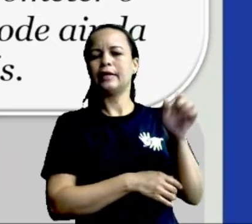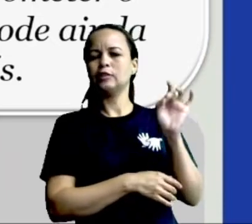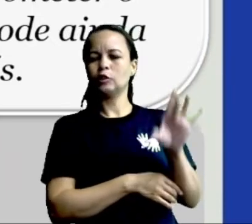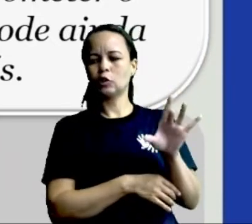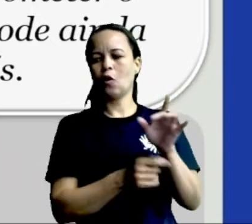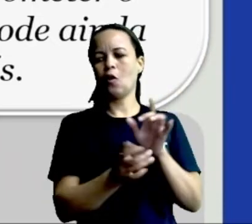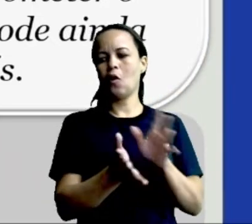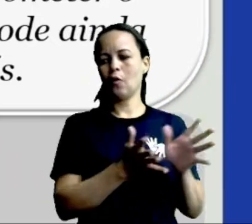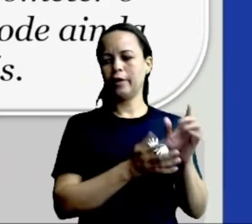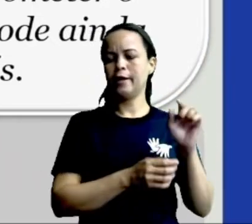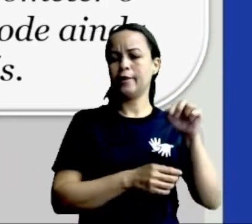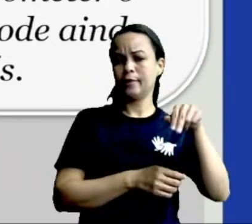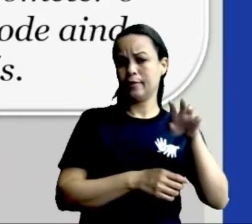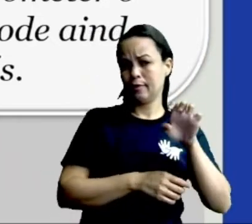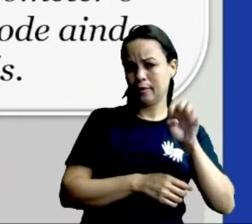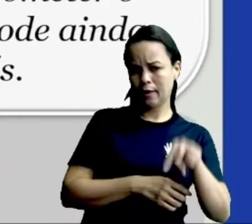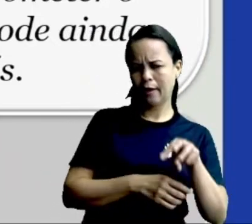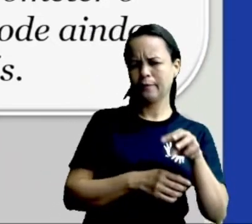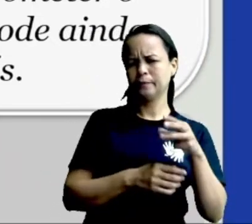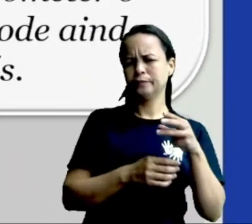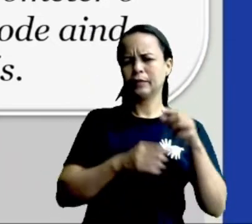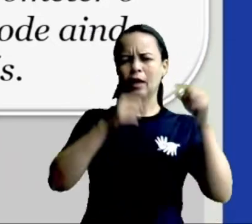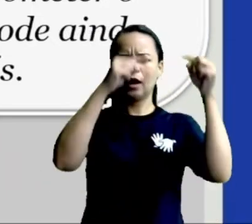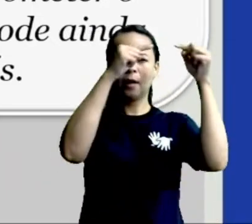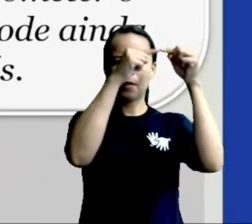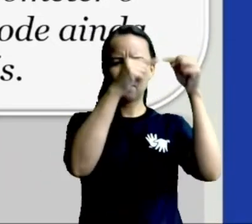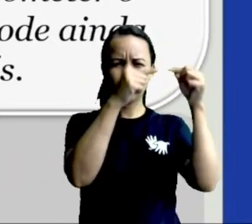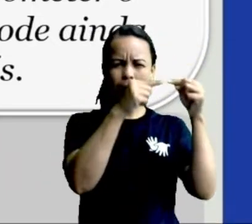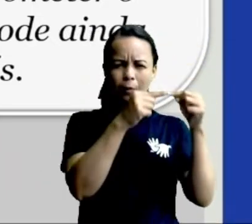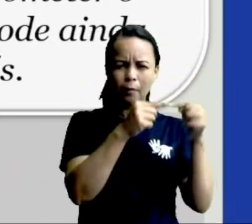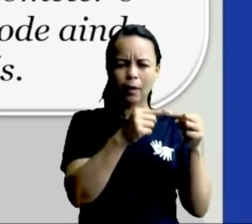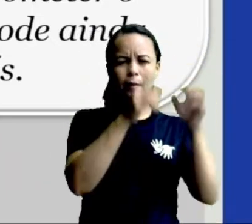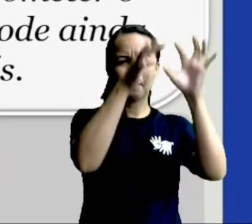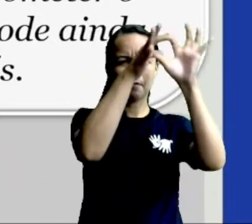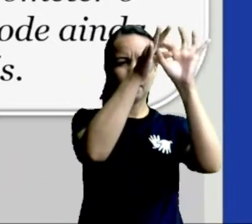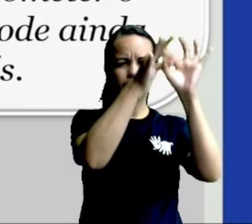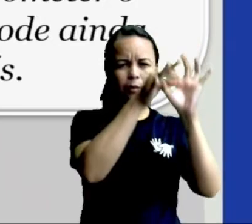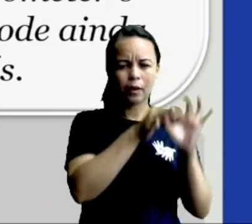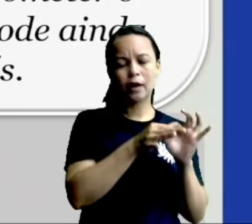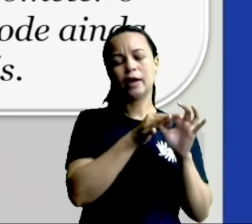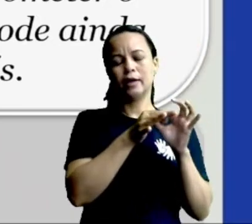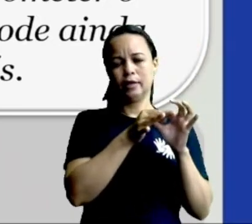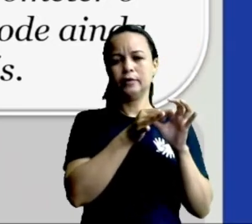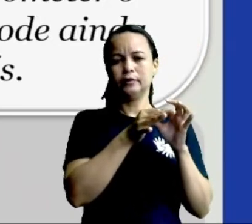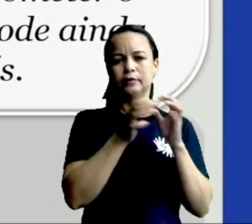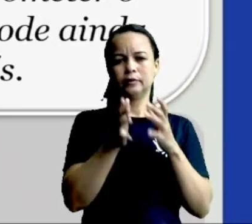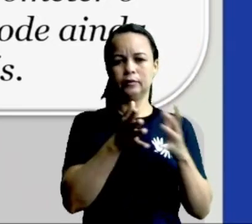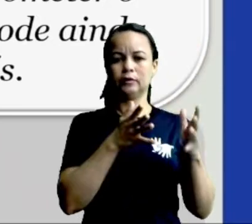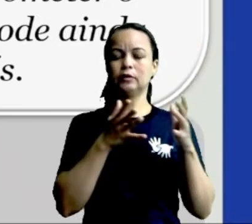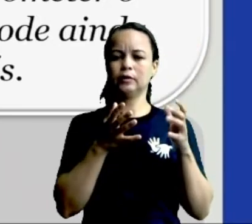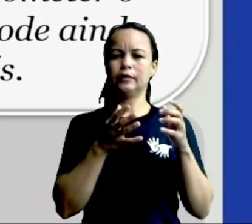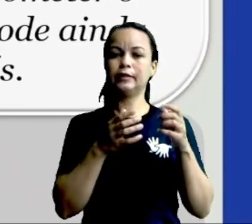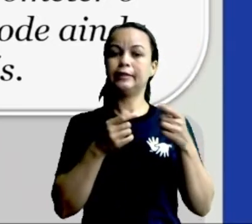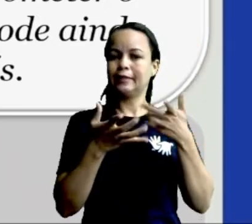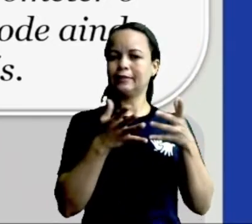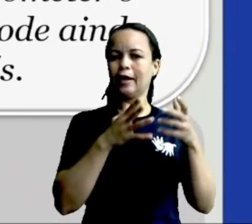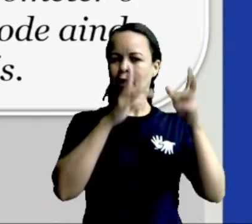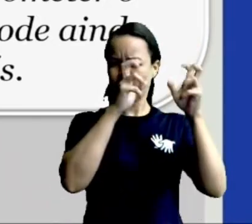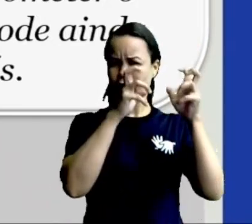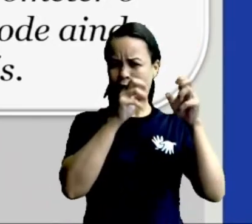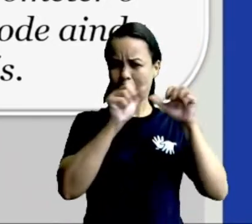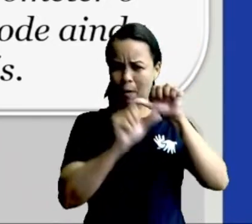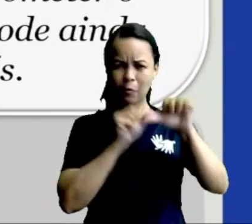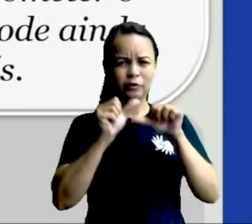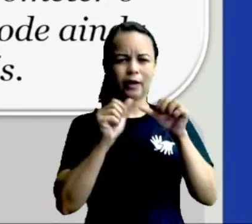esses pontos que vocês estão vendo, eles ligam sempre um assunto a outro e sem sair do